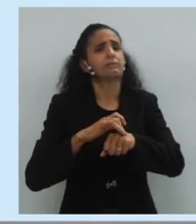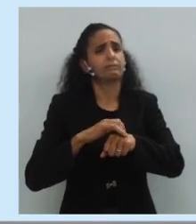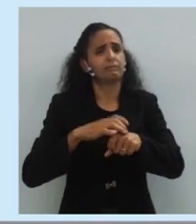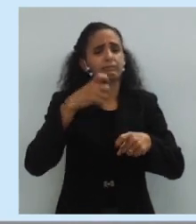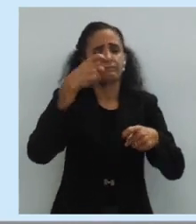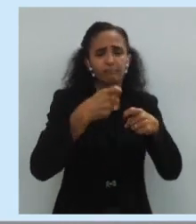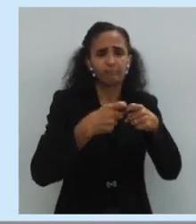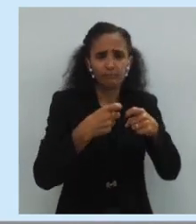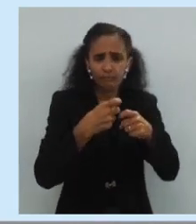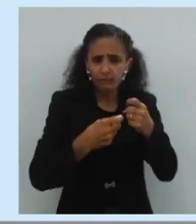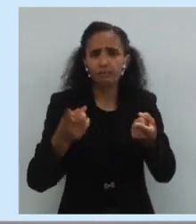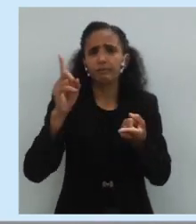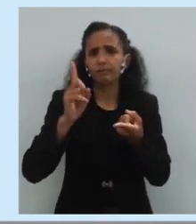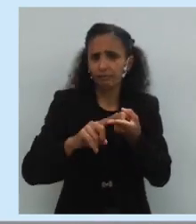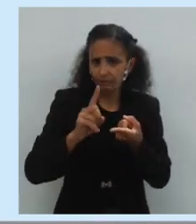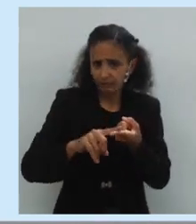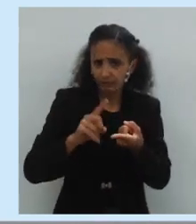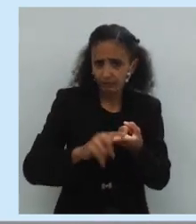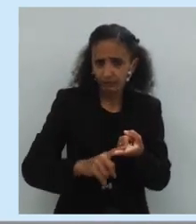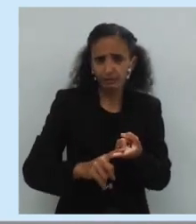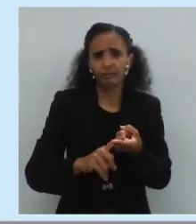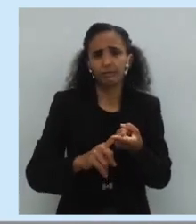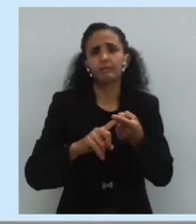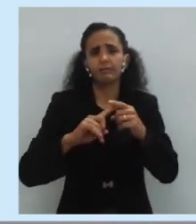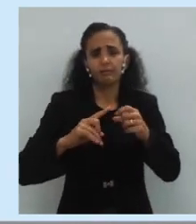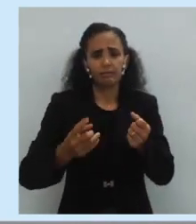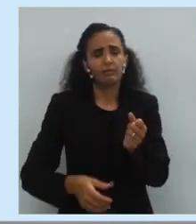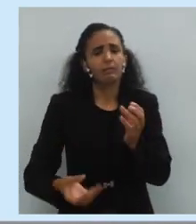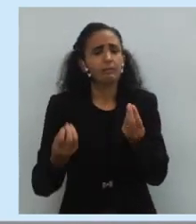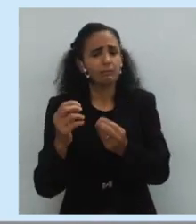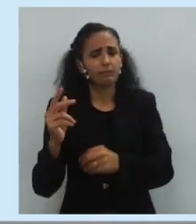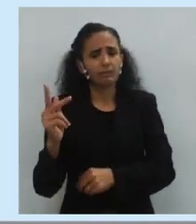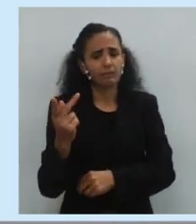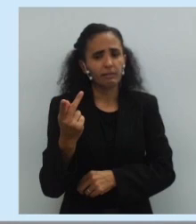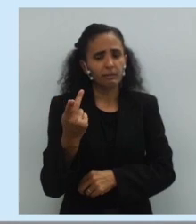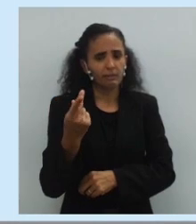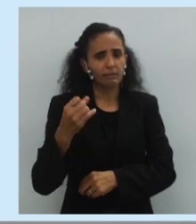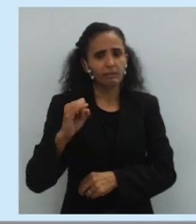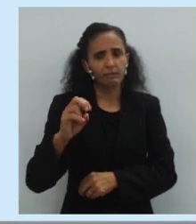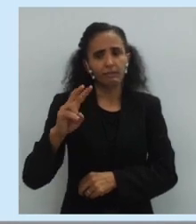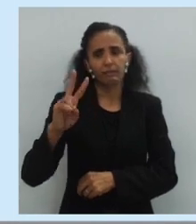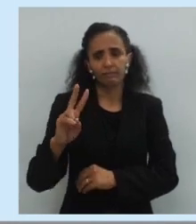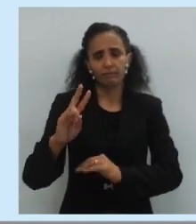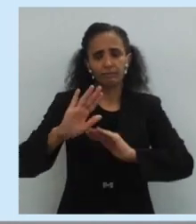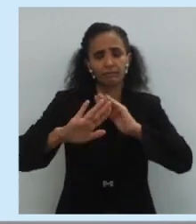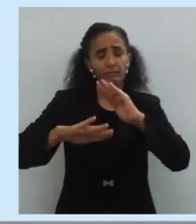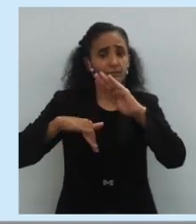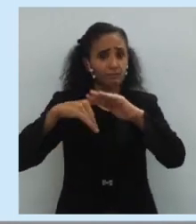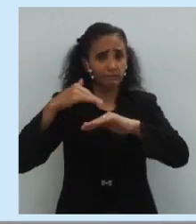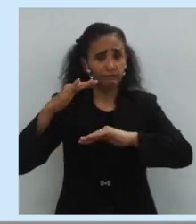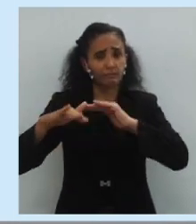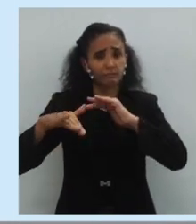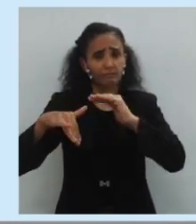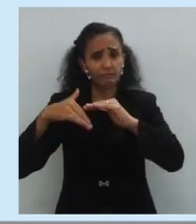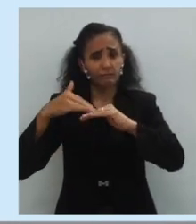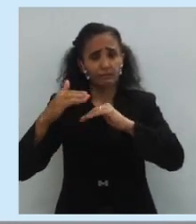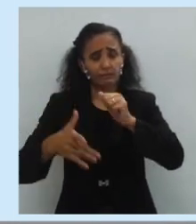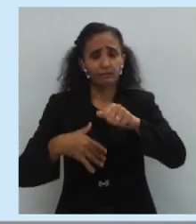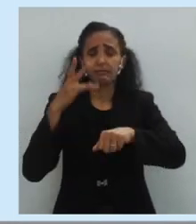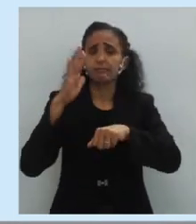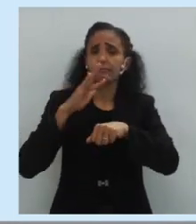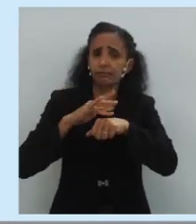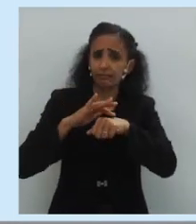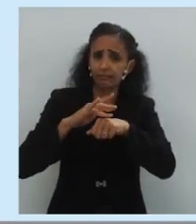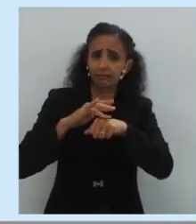infecção por HIV. A infecção por HIV ela é considerada AIDS quando desenvolve